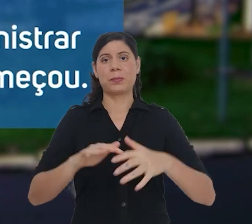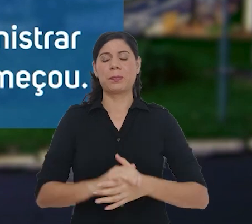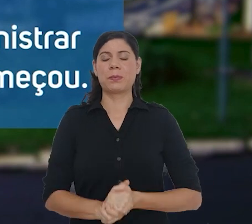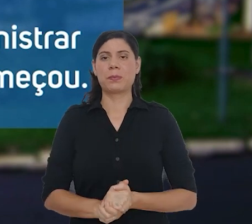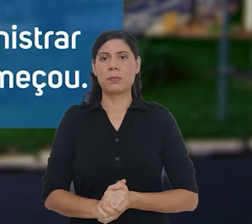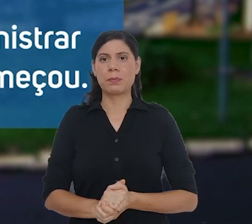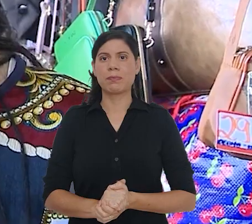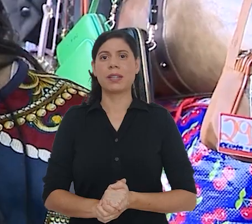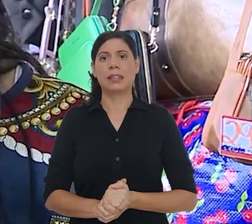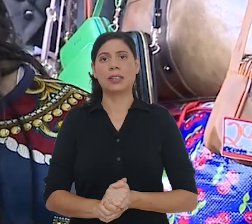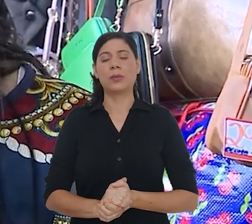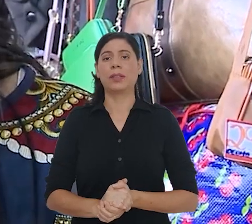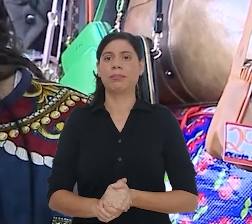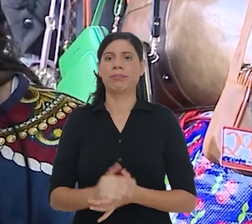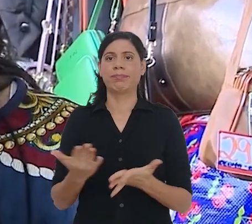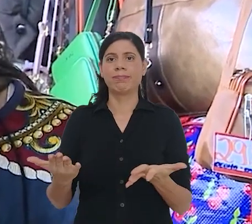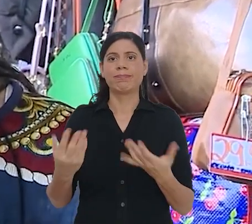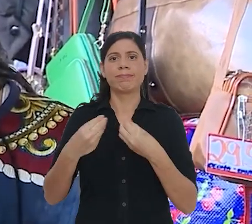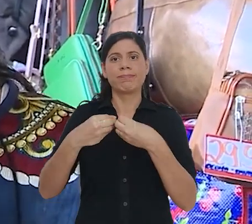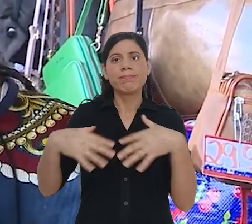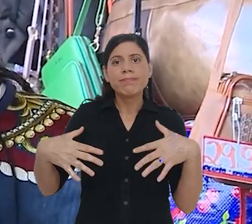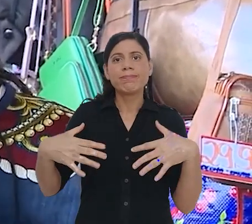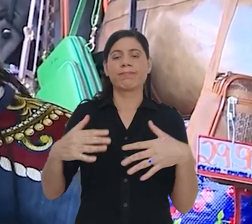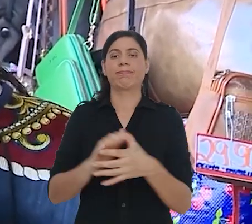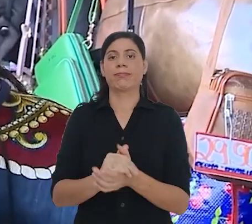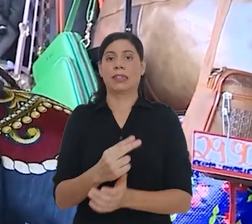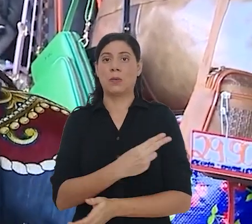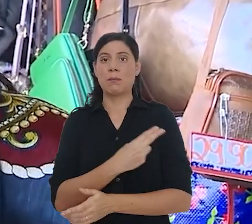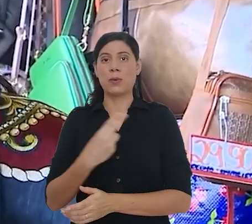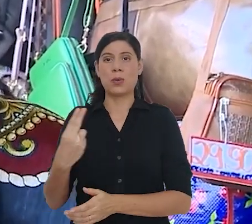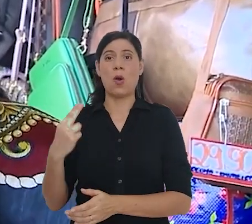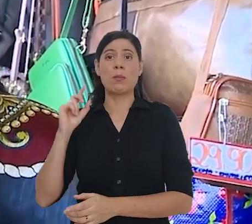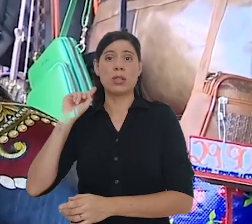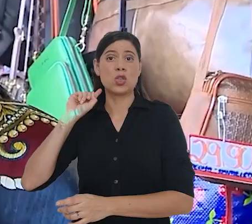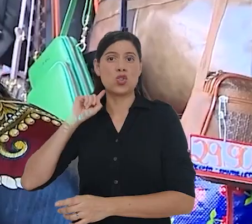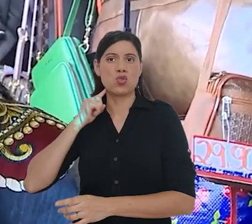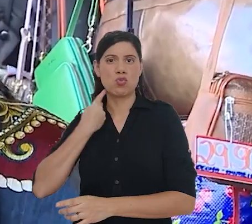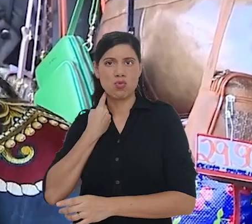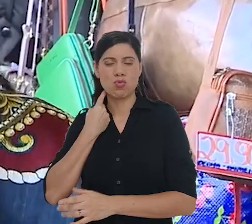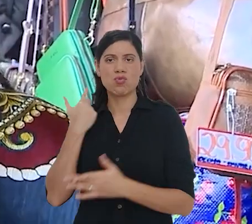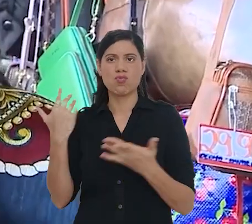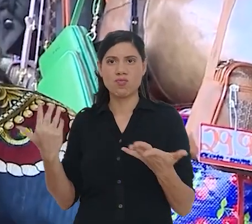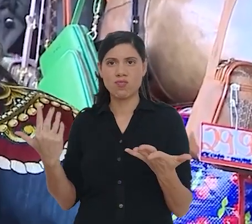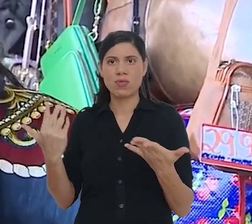sanitária começou. Sujei meu nome, fiquei desempregada.